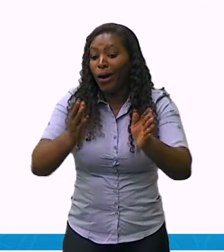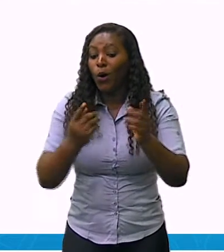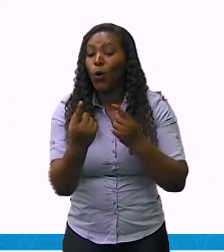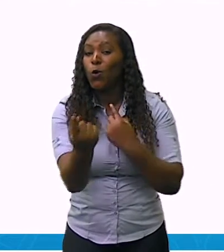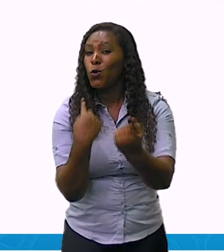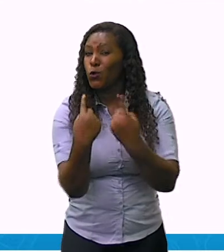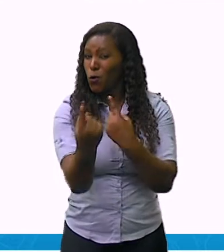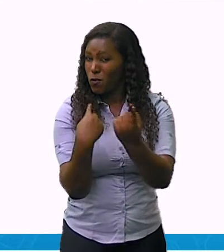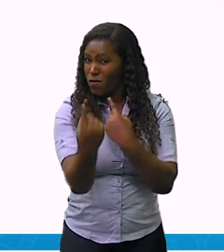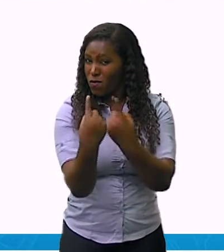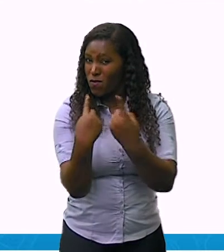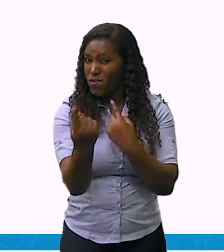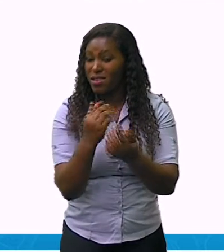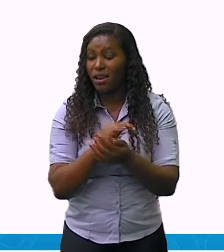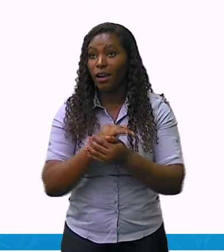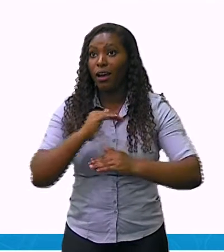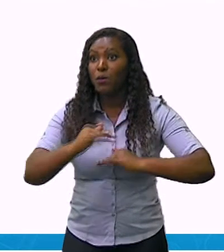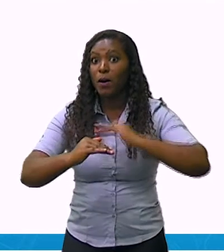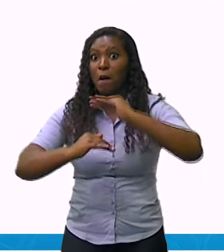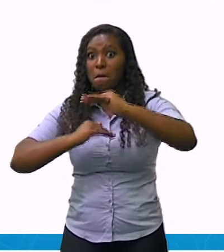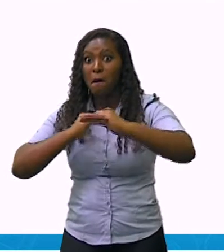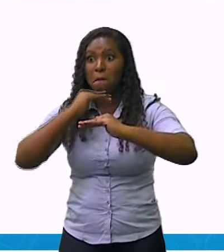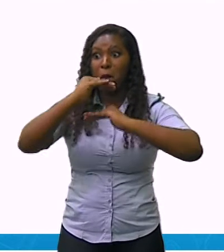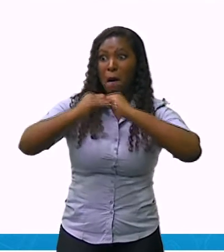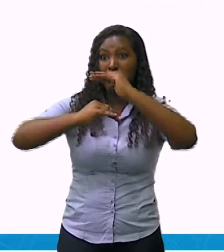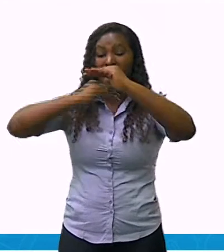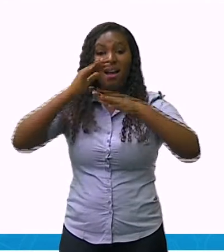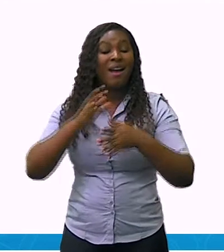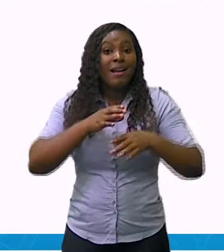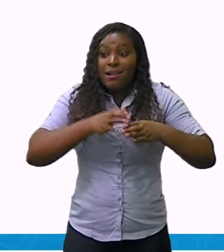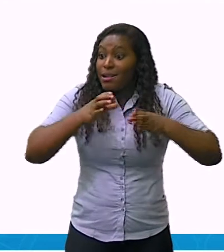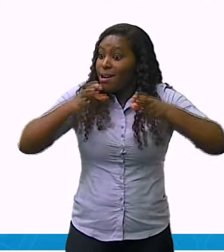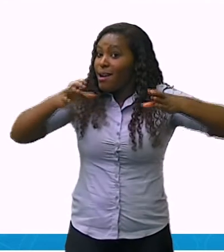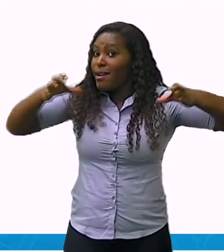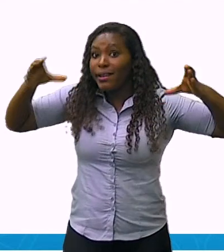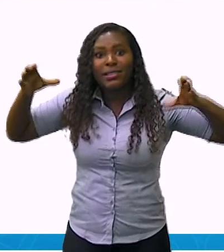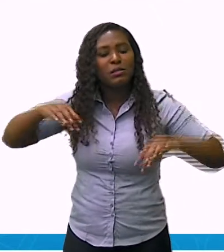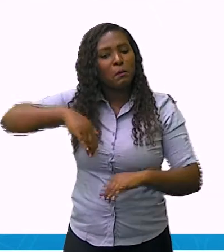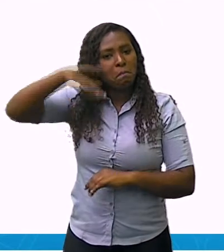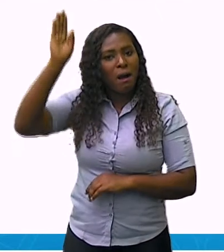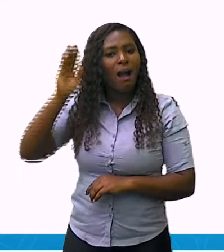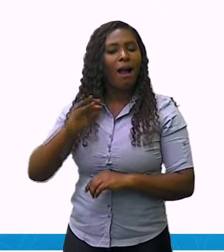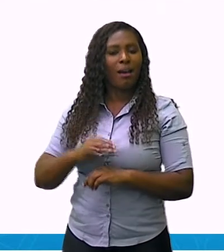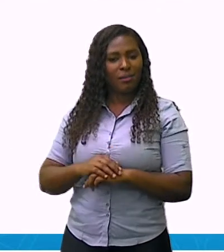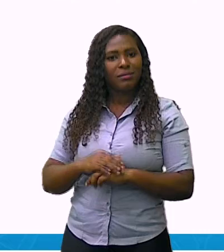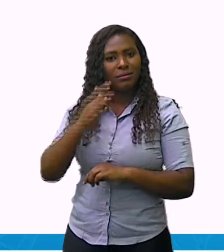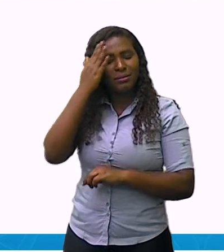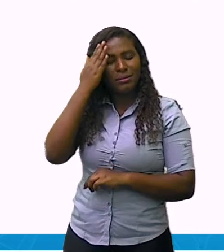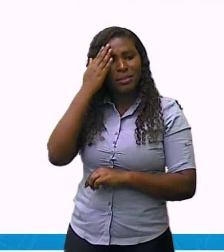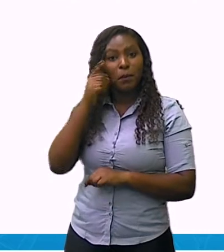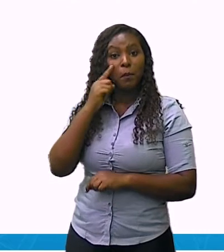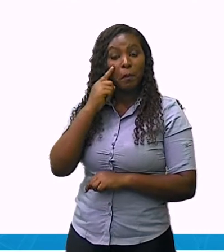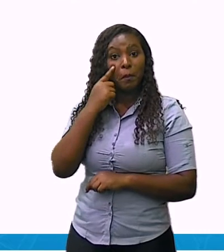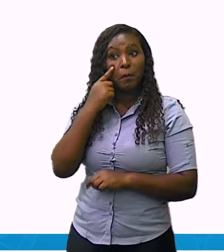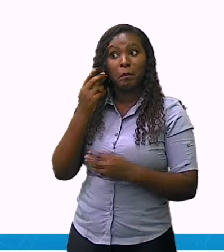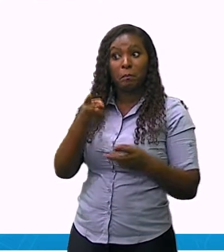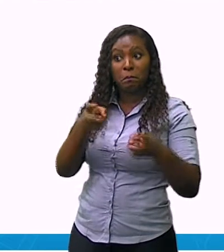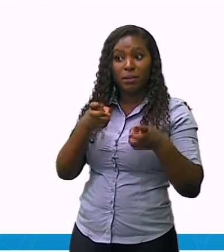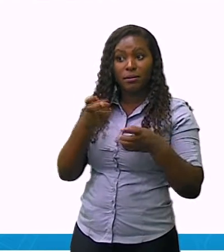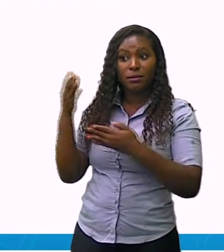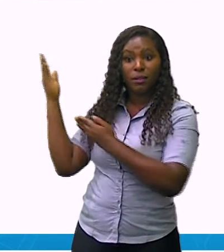Brasil. É possível observar nitidamente o crescimento das